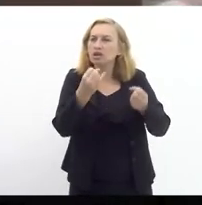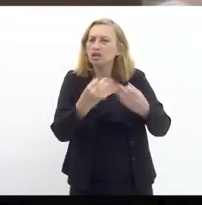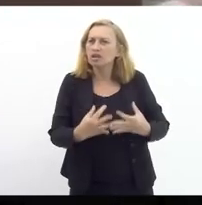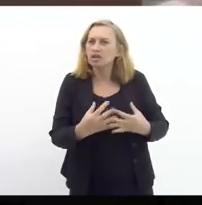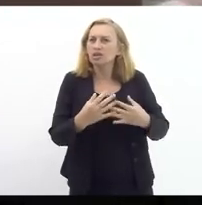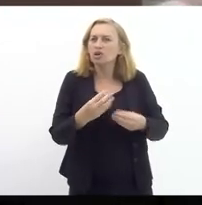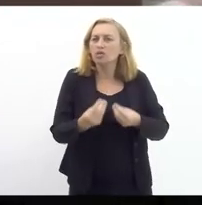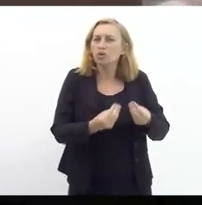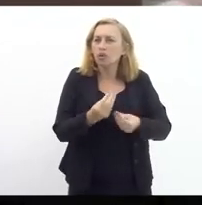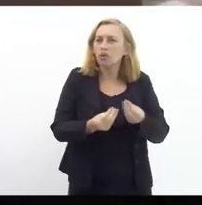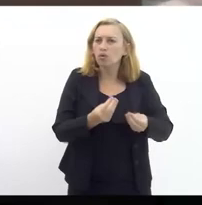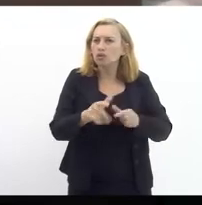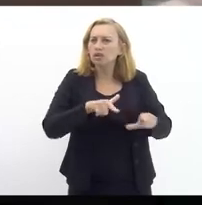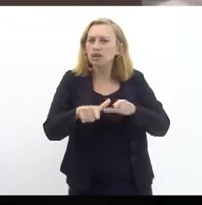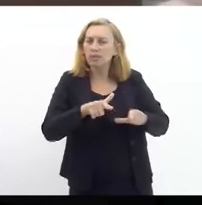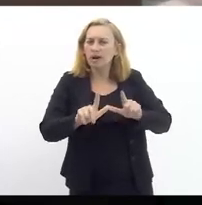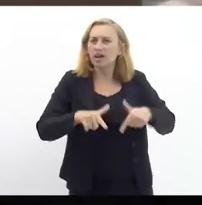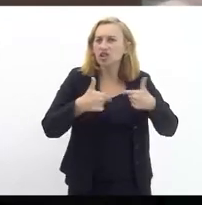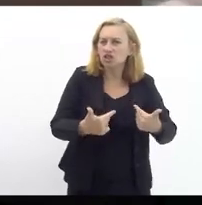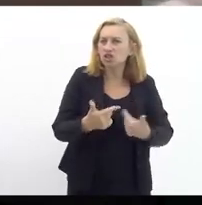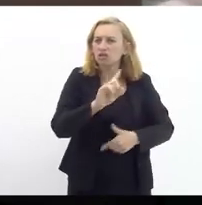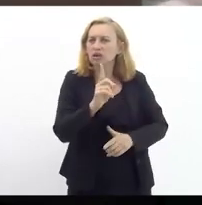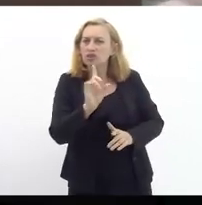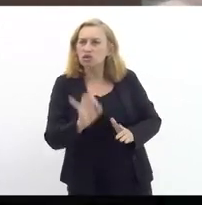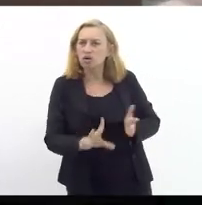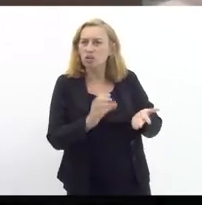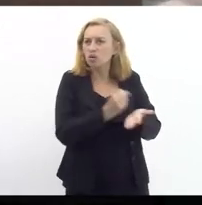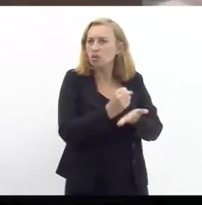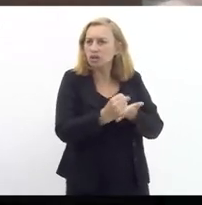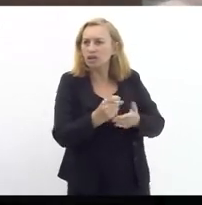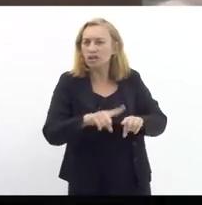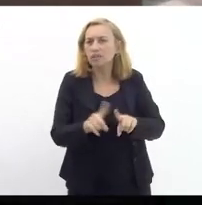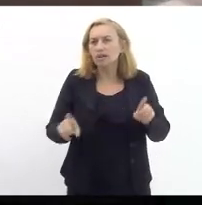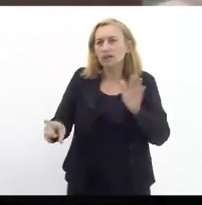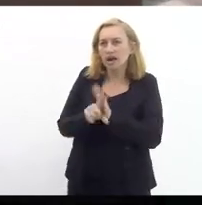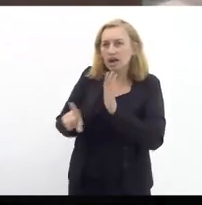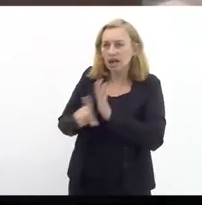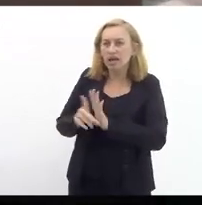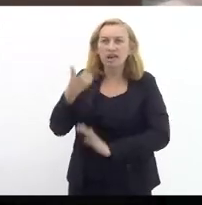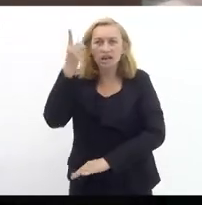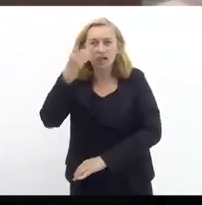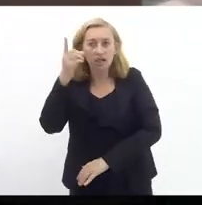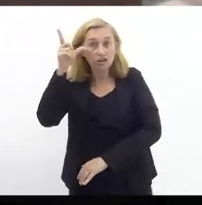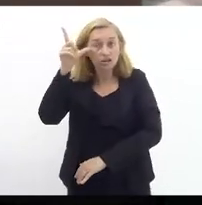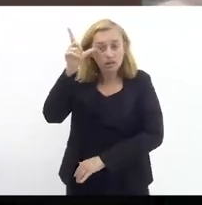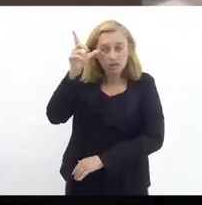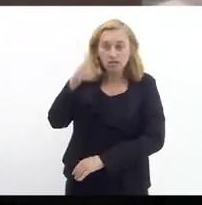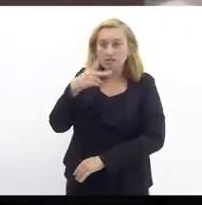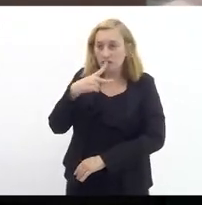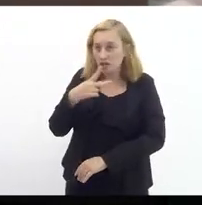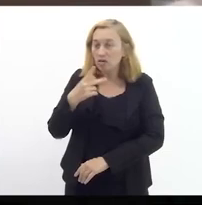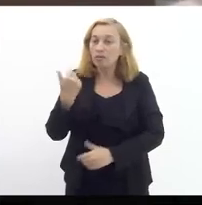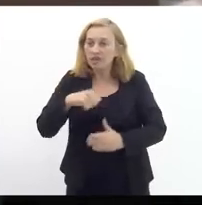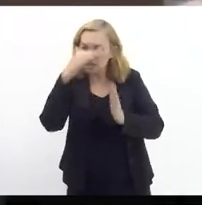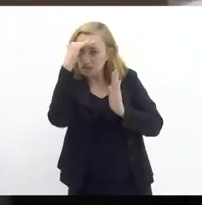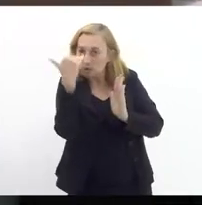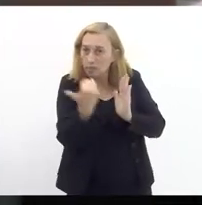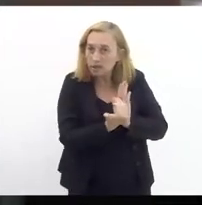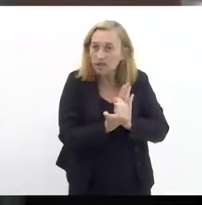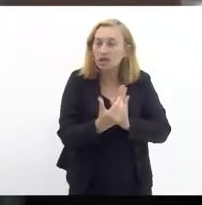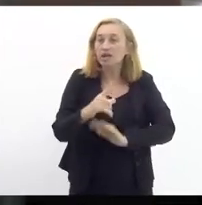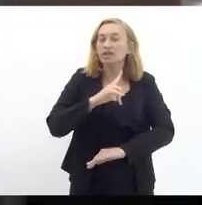como o serviço tem que operar não é só o contrato de concessão. As leis que a Lucinha muito bem sinalizou precisam ser cumpridas.